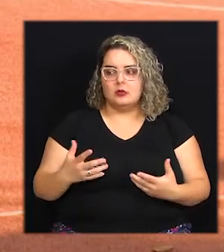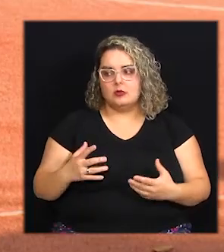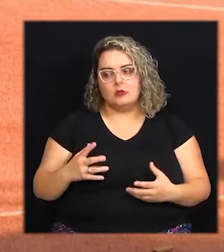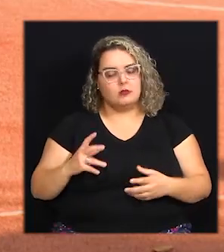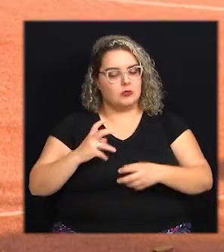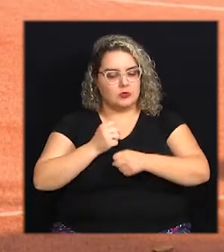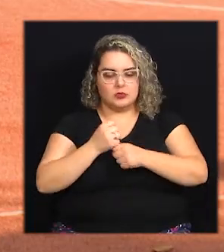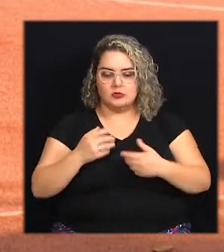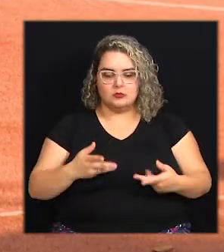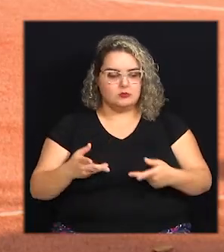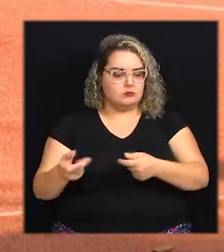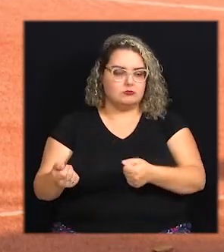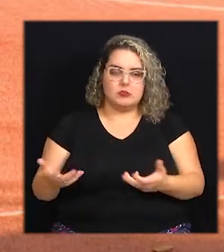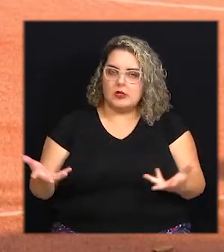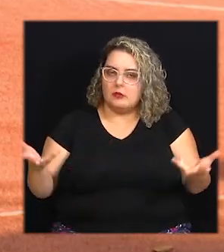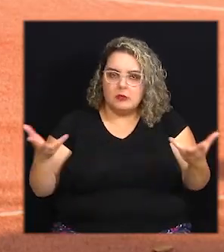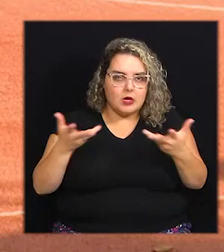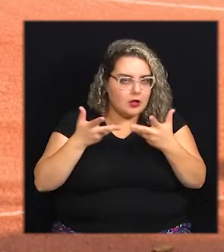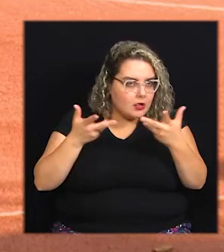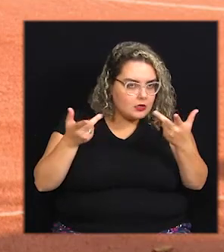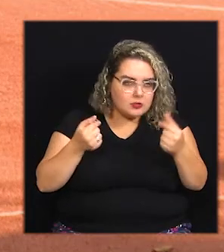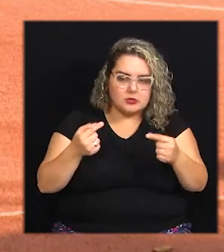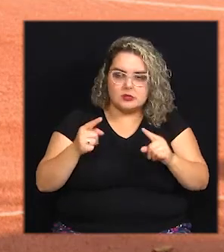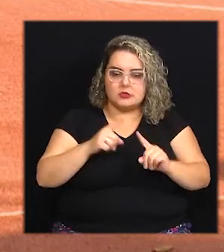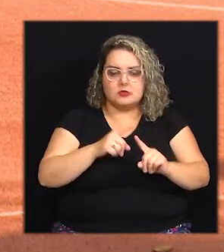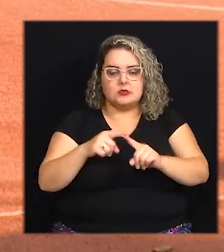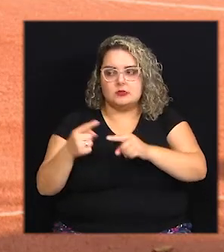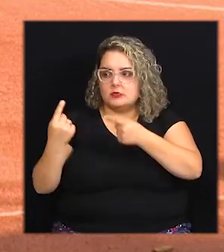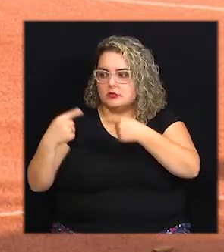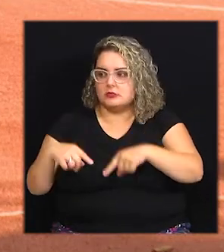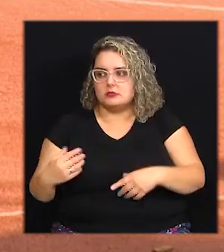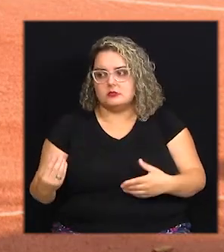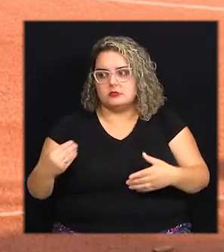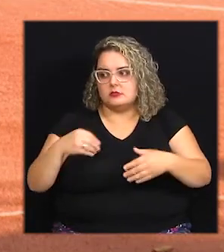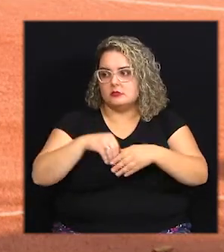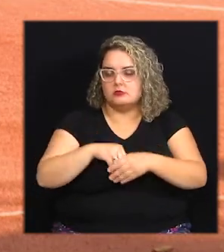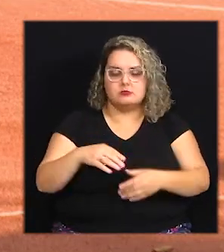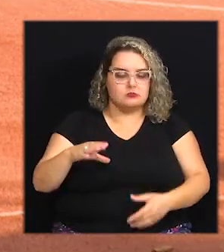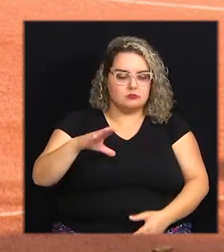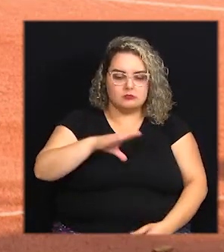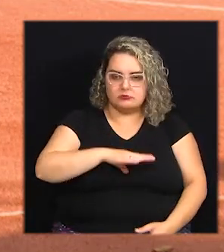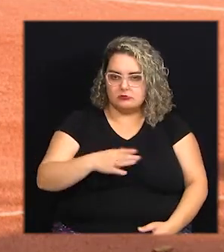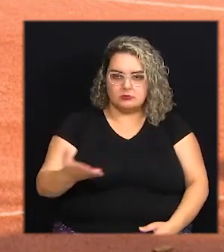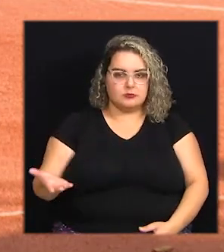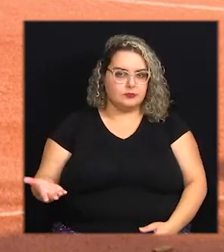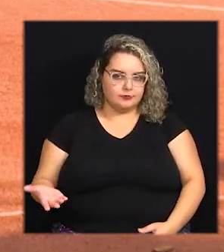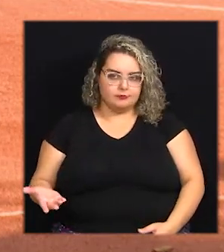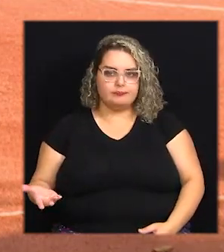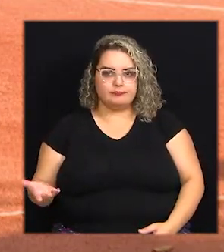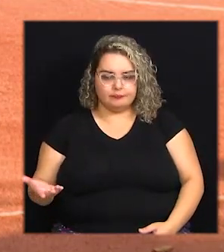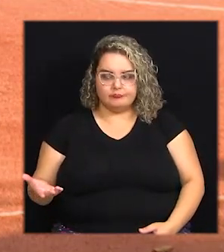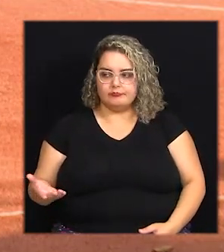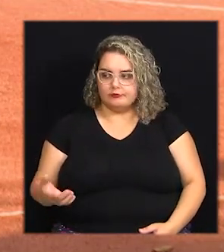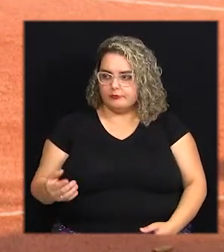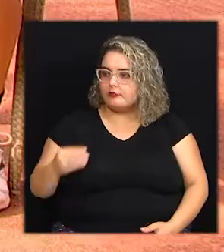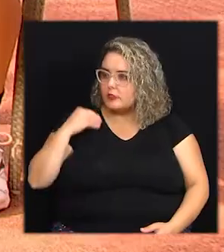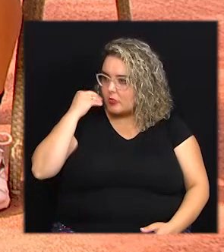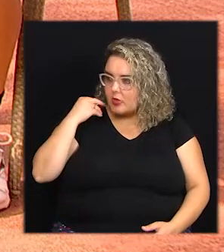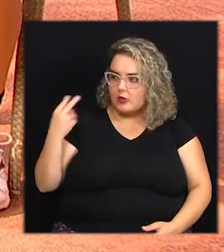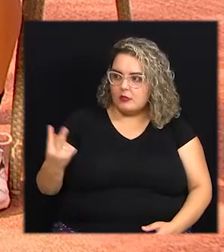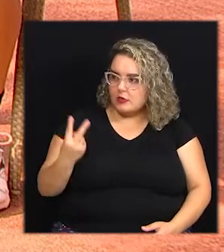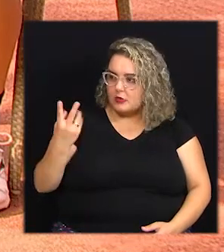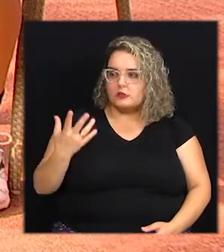E, cara, é incrível poder jogar esse tipo de torneio, assim, em casa, tudo. É uma experiência totalmente válida para